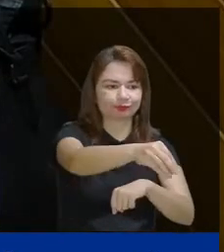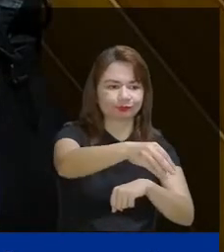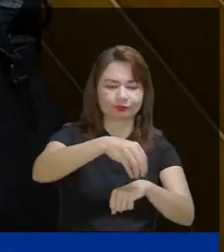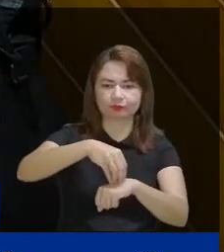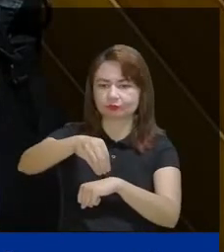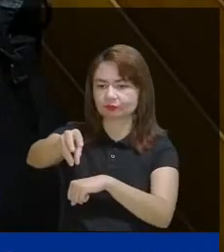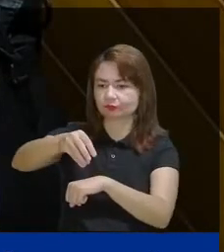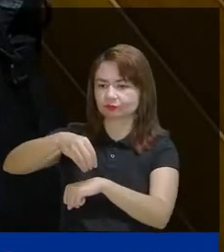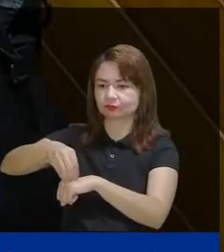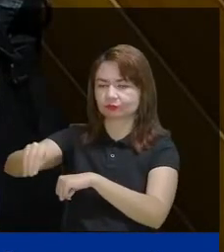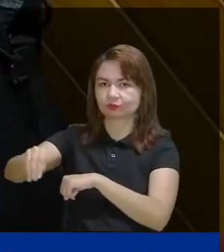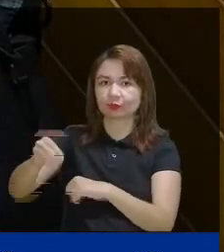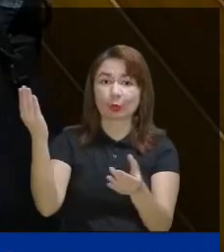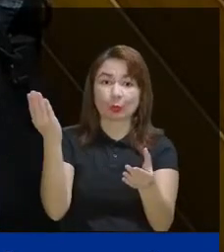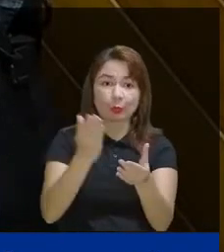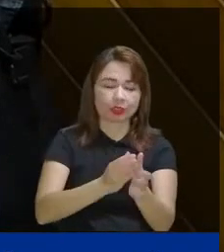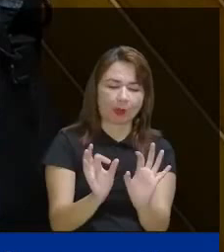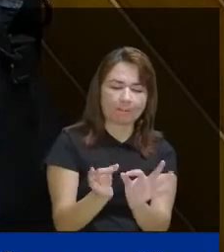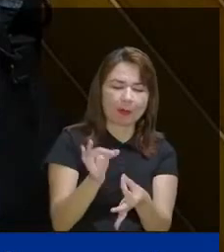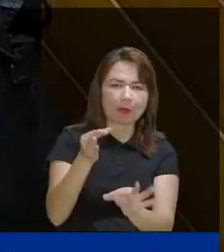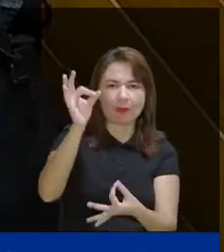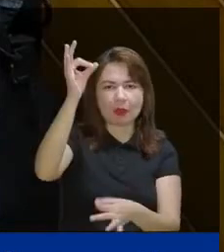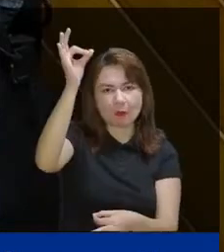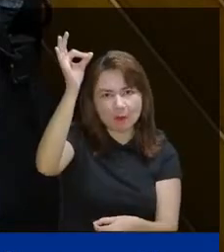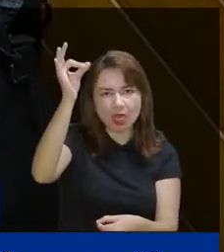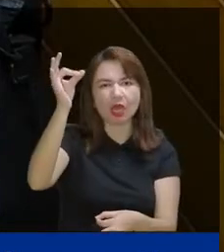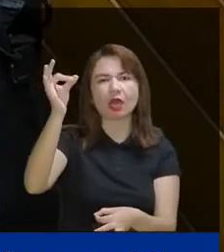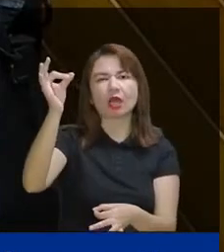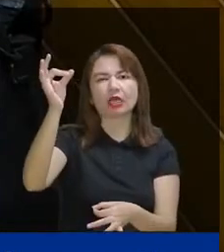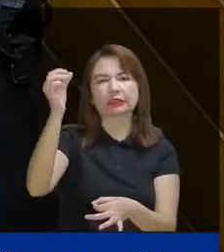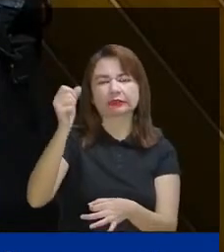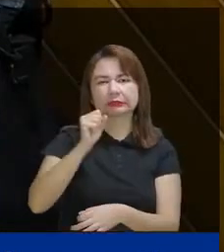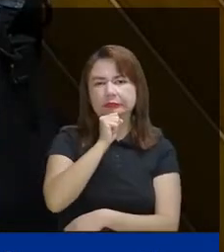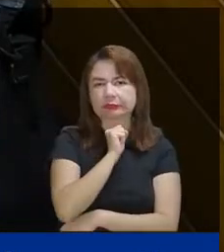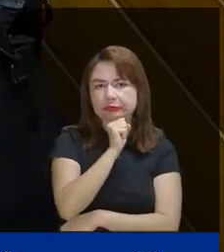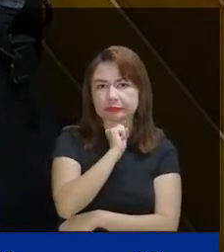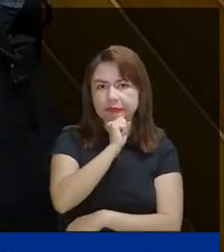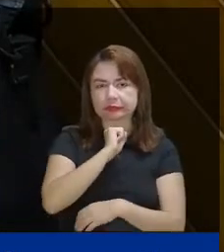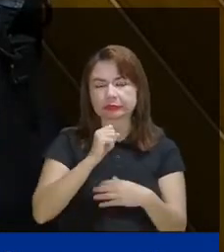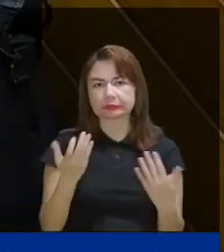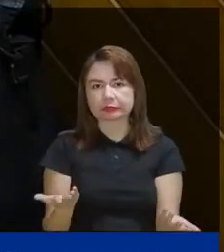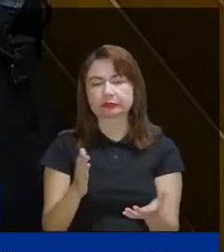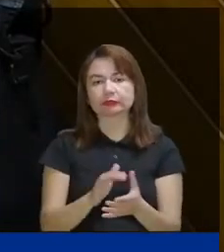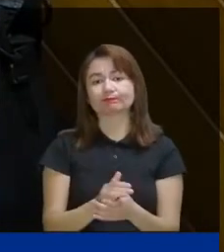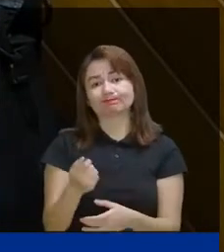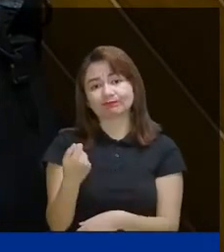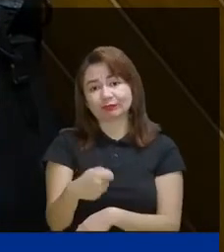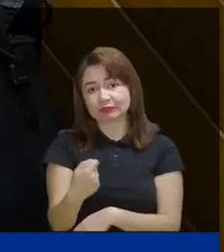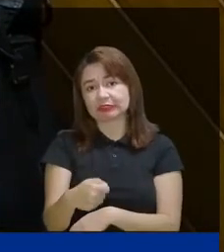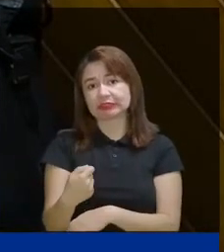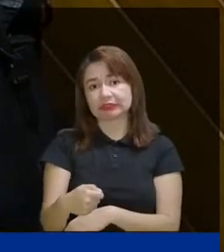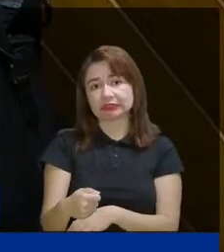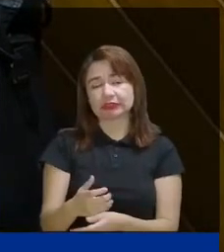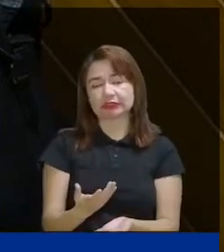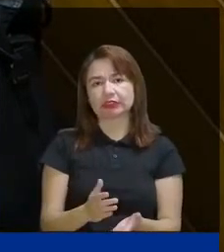são processos extensos, ainda que antigos, né? E demandam